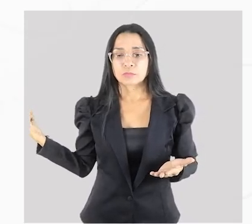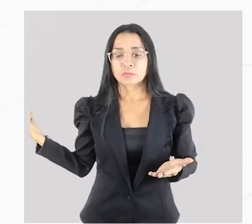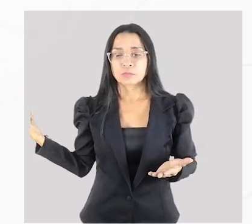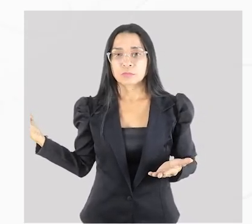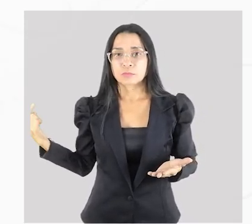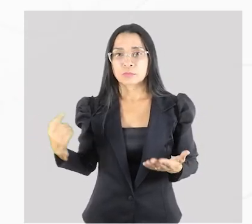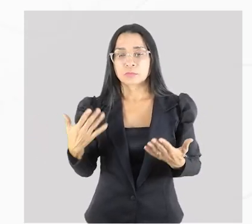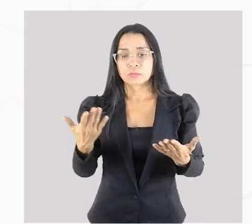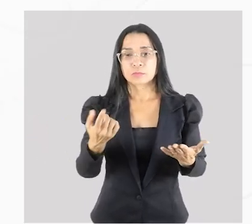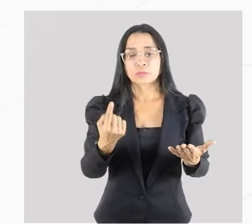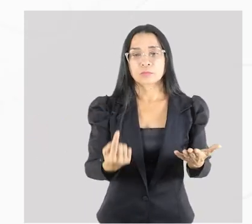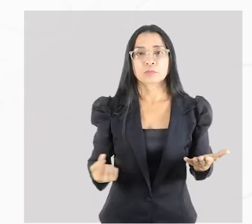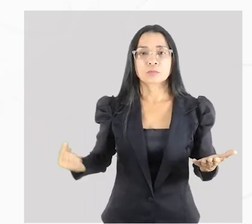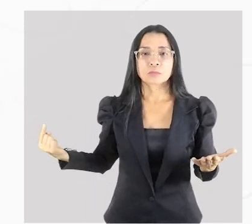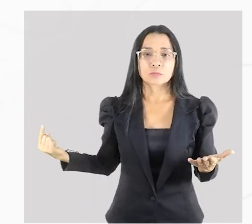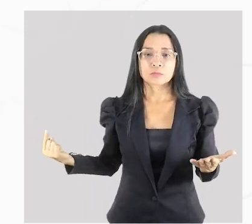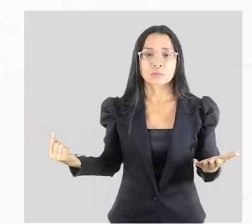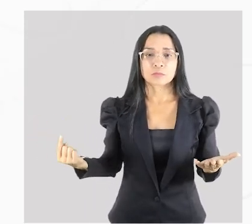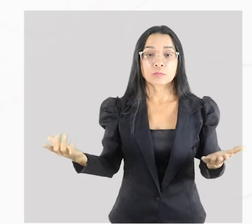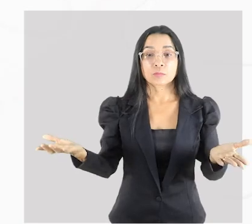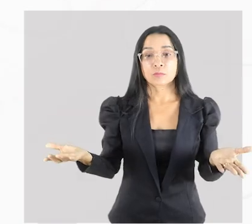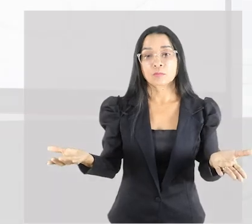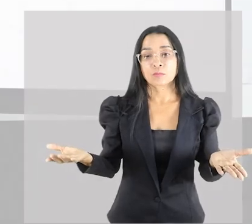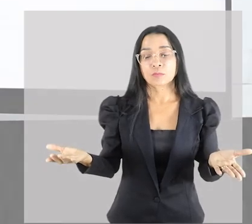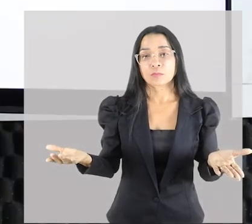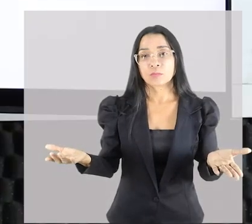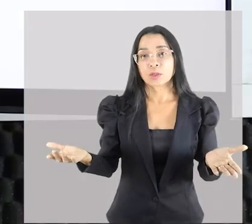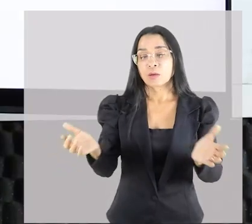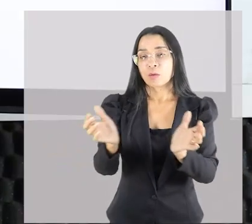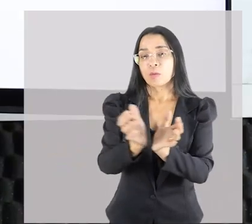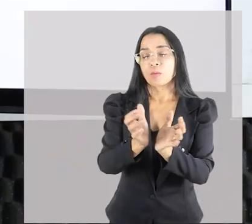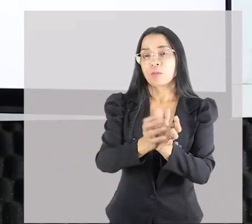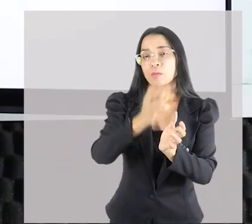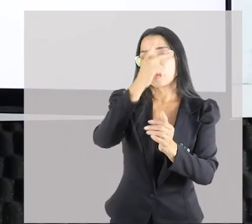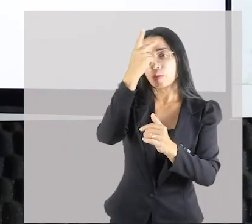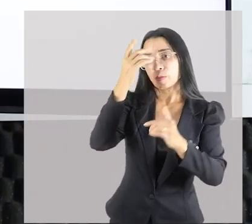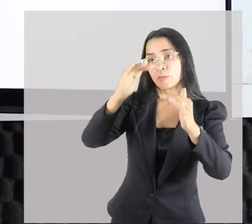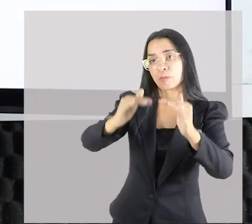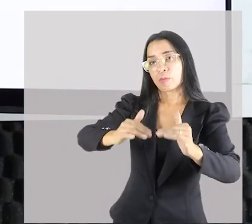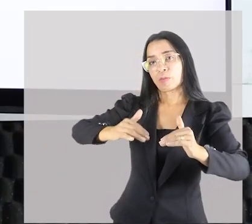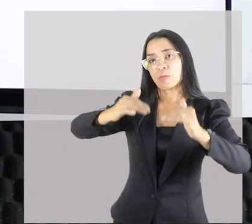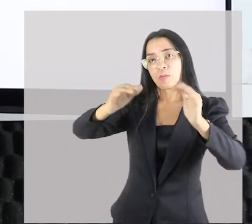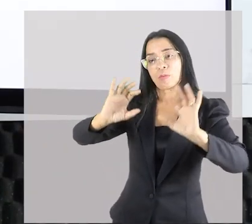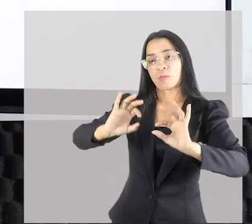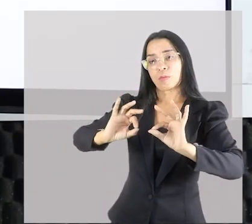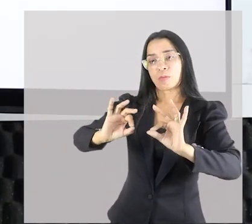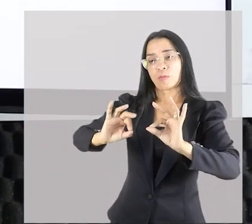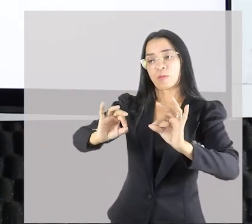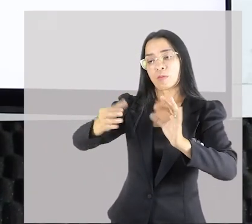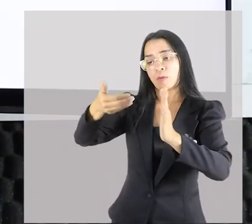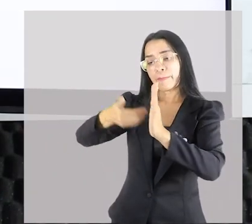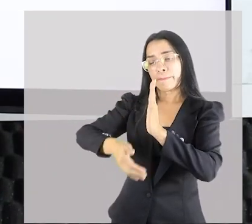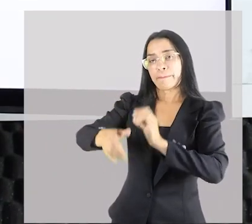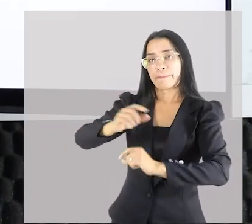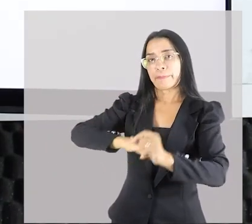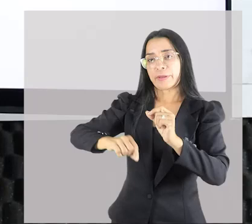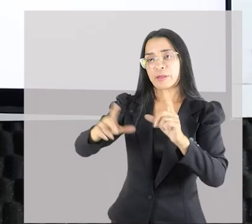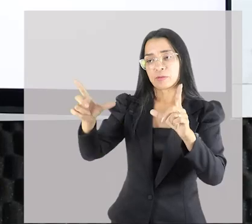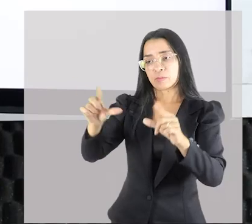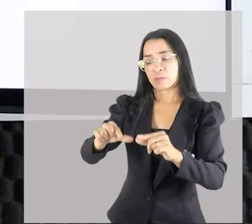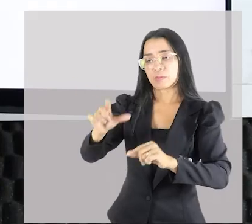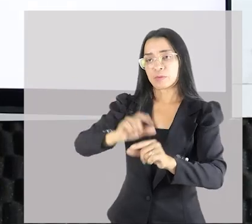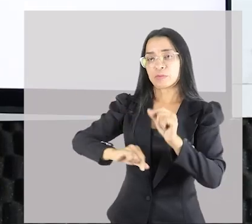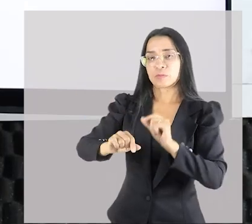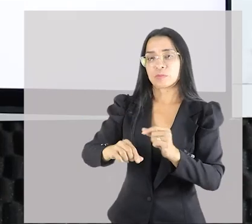poder. Então a nobreza, como falei ainda há pouco, vai decaindo, aparece a necessidade de um poder